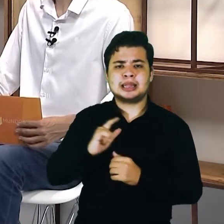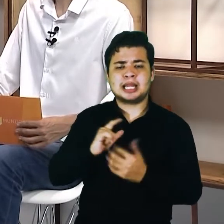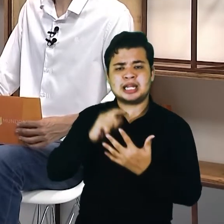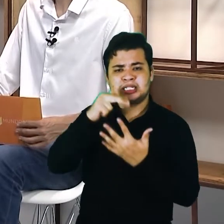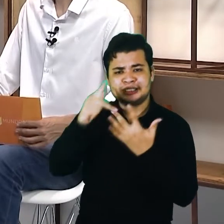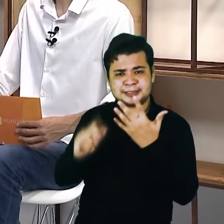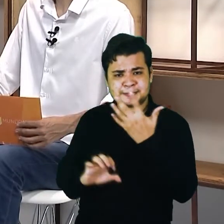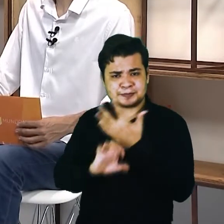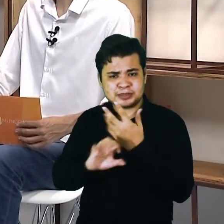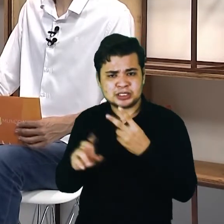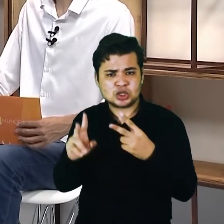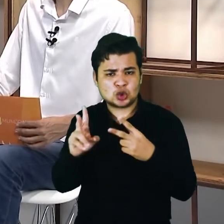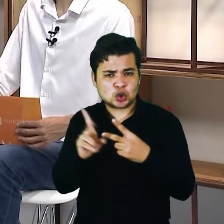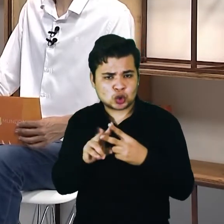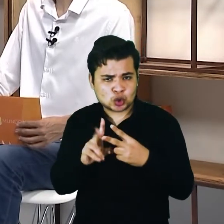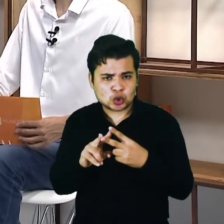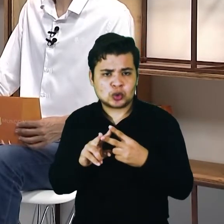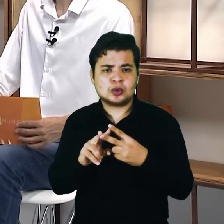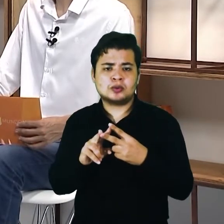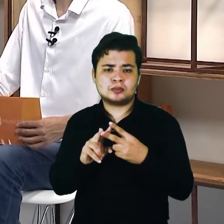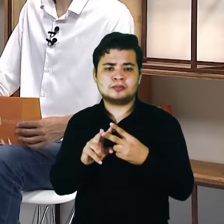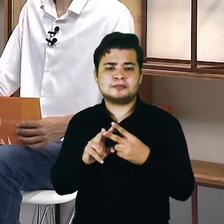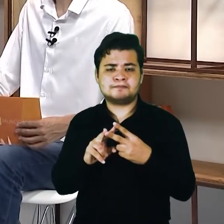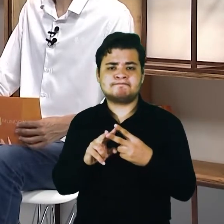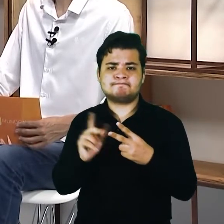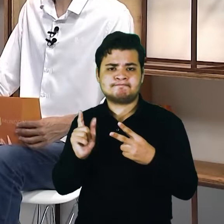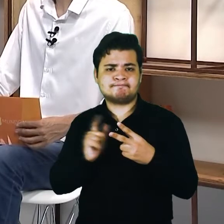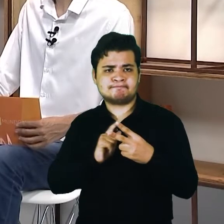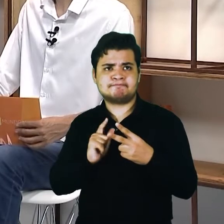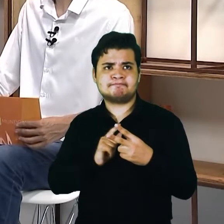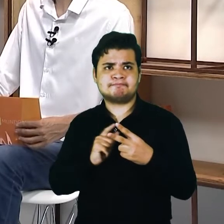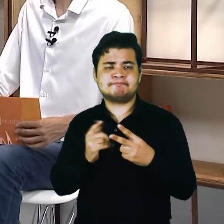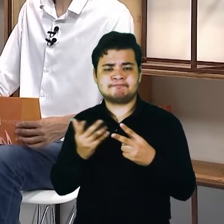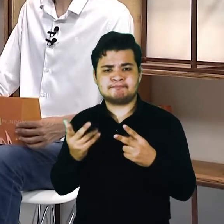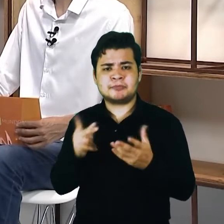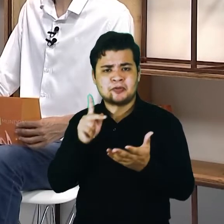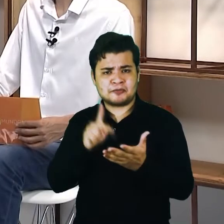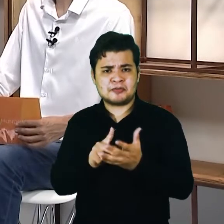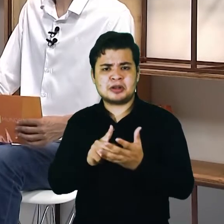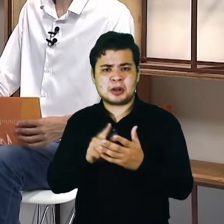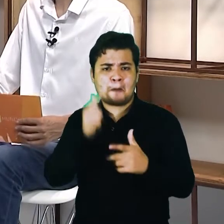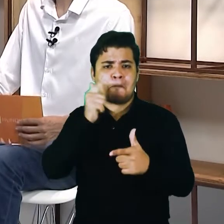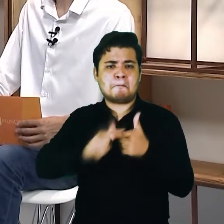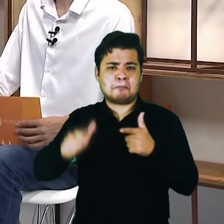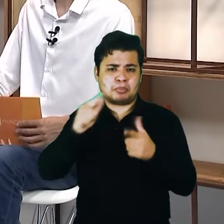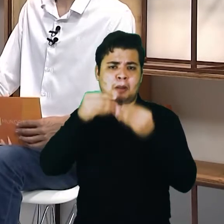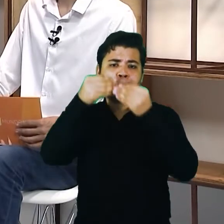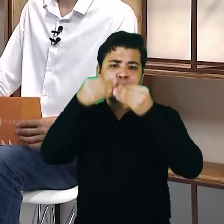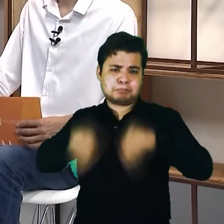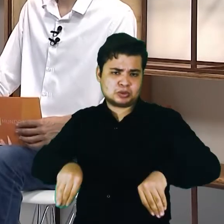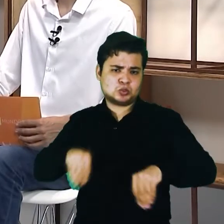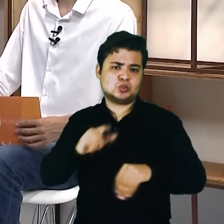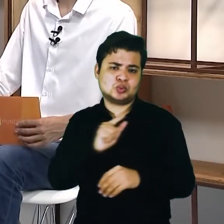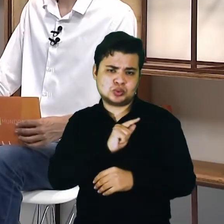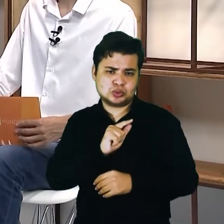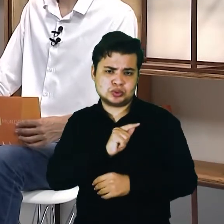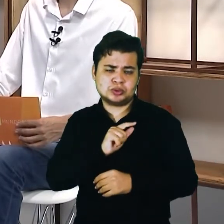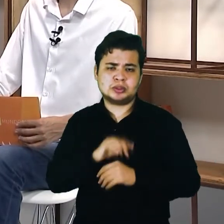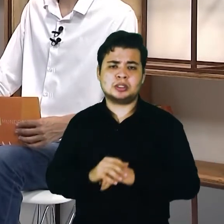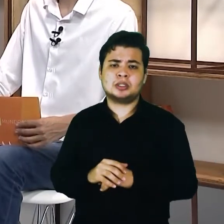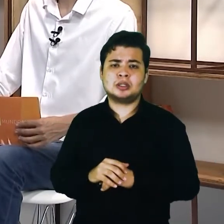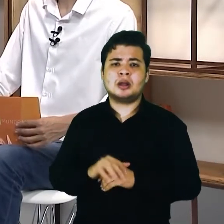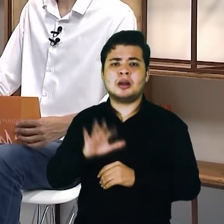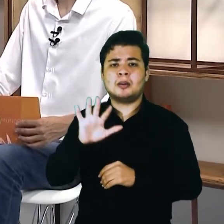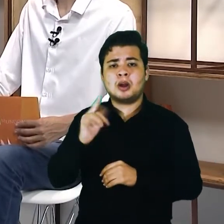foram algumas foram totalmente, vamos dizer, afetadas ou prejudicadas, né?